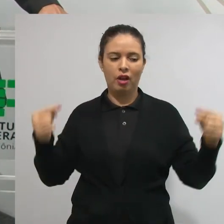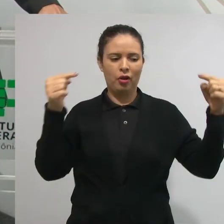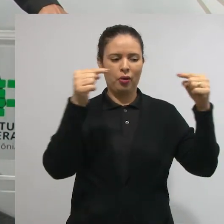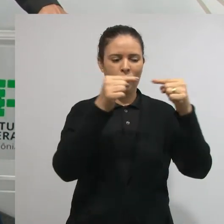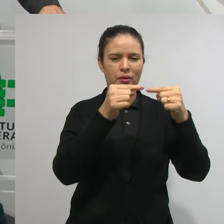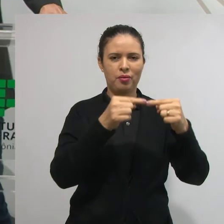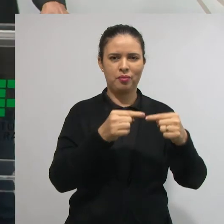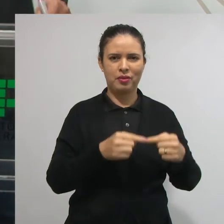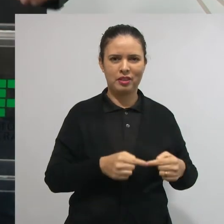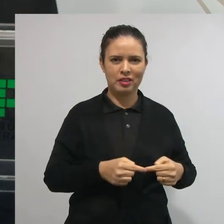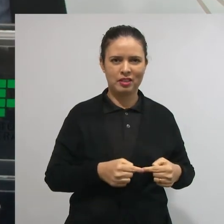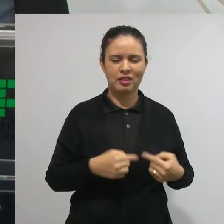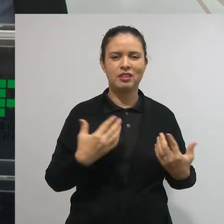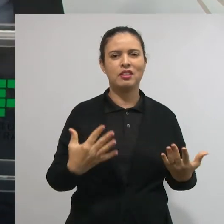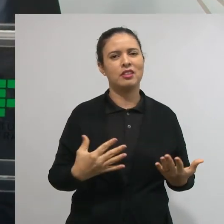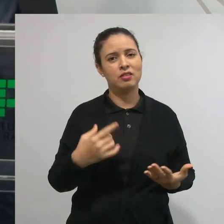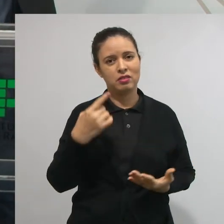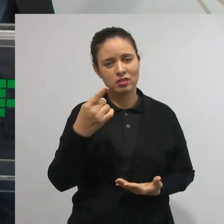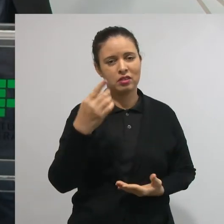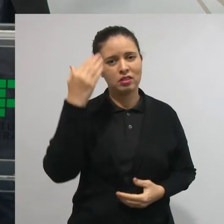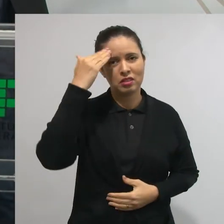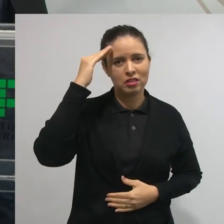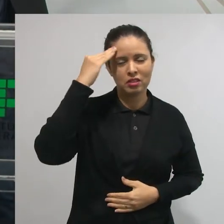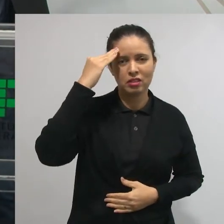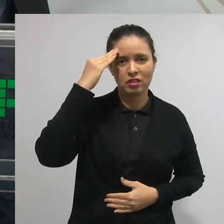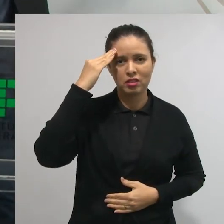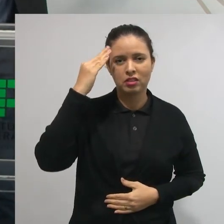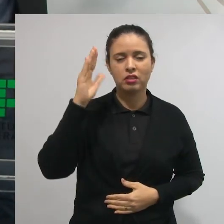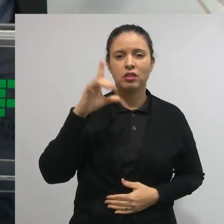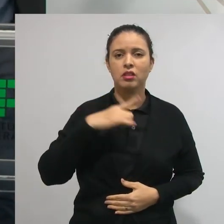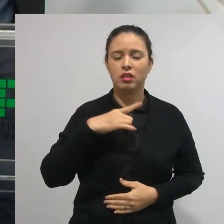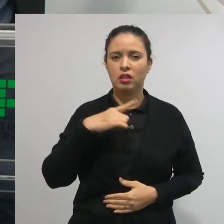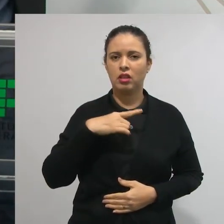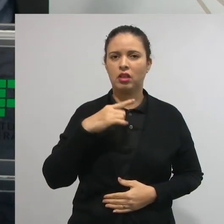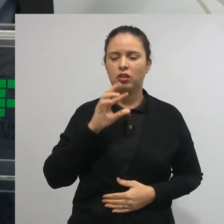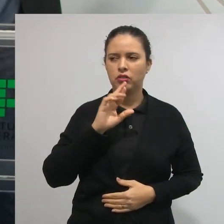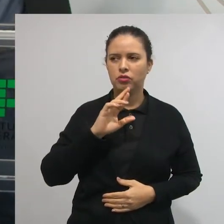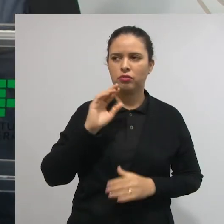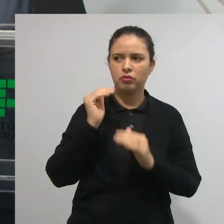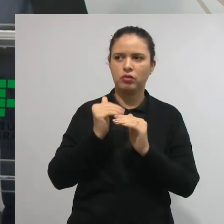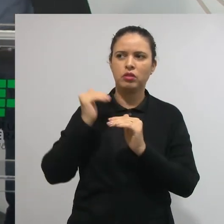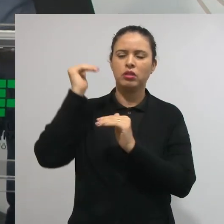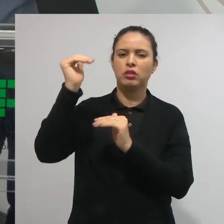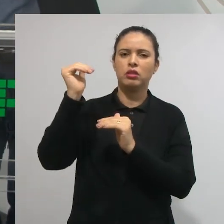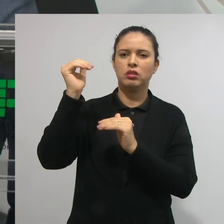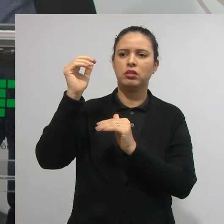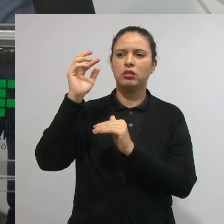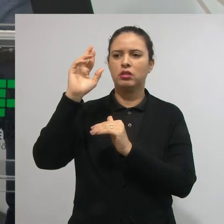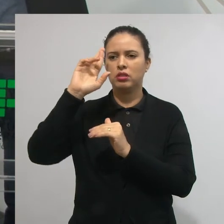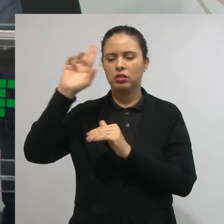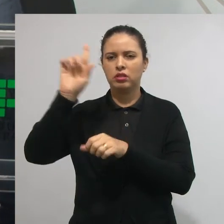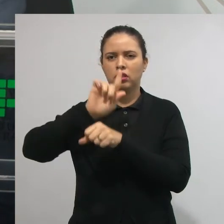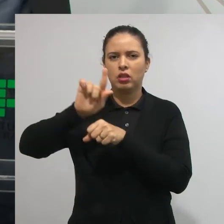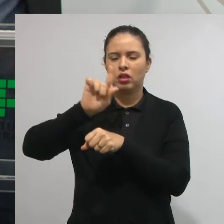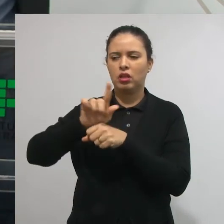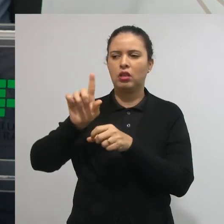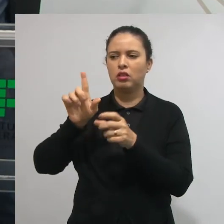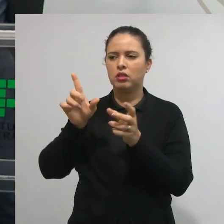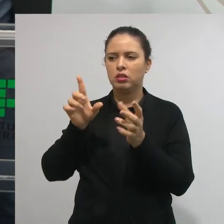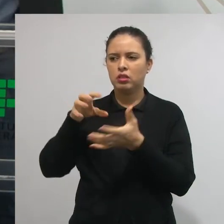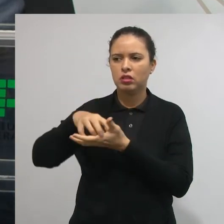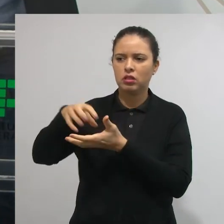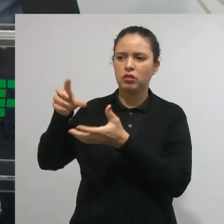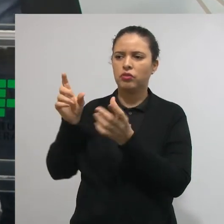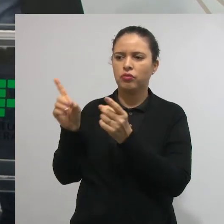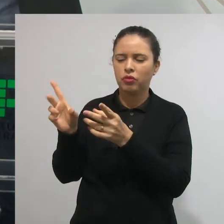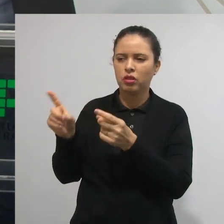esse corpo humano para que você comece a entender o seguinte, opa, então existe a gerência, a diretoria, o setor de vendas, o